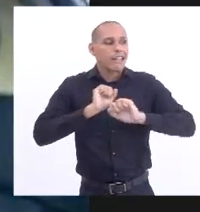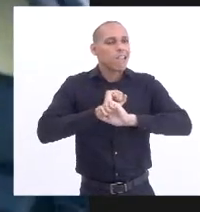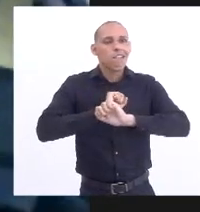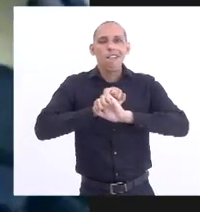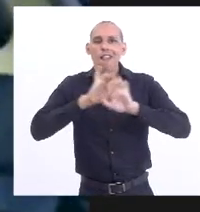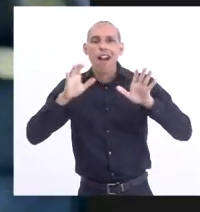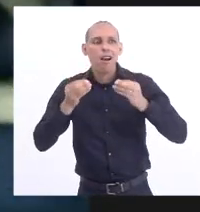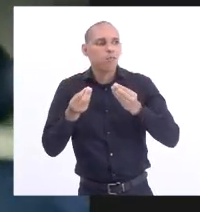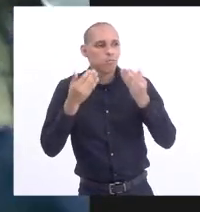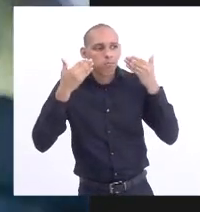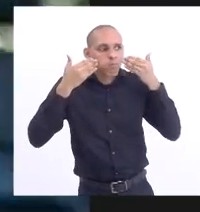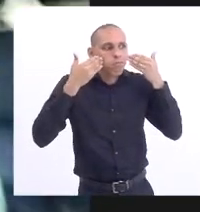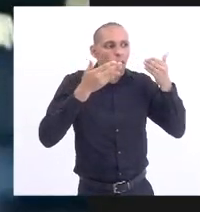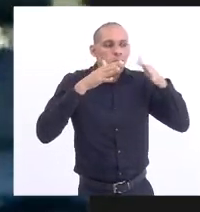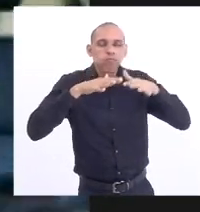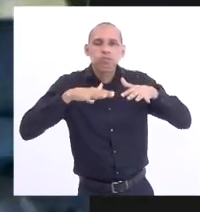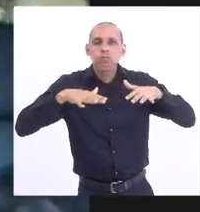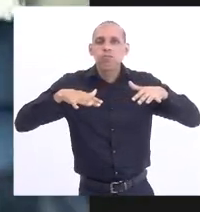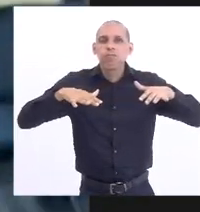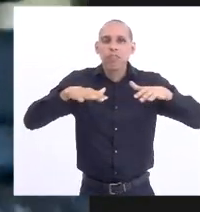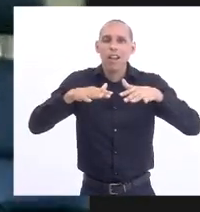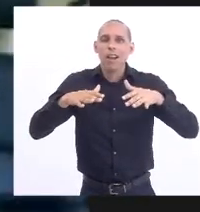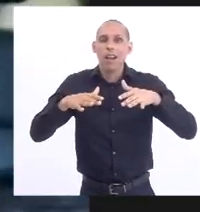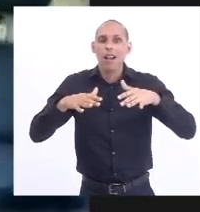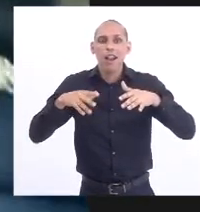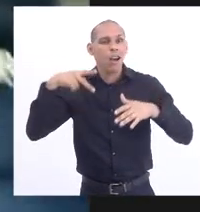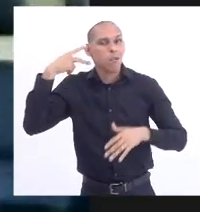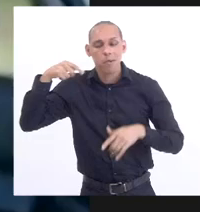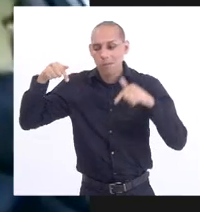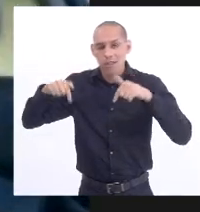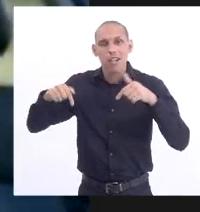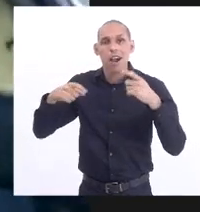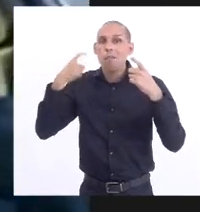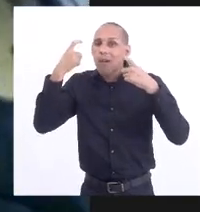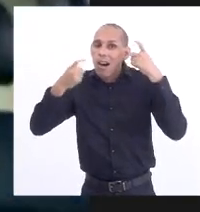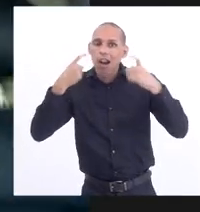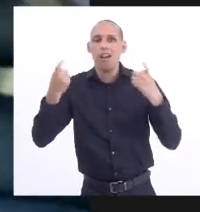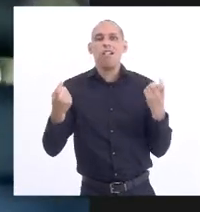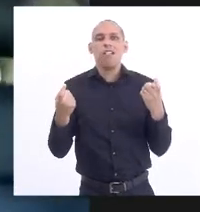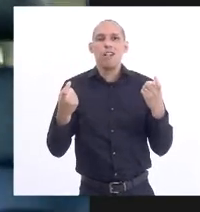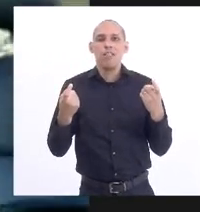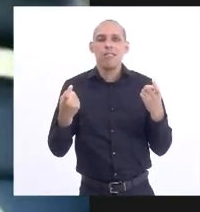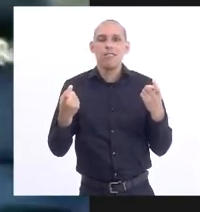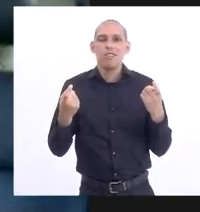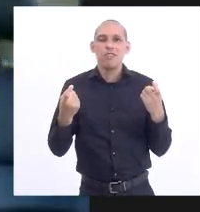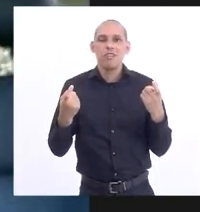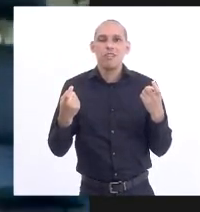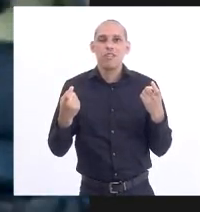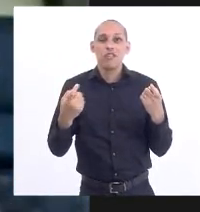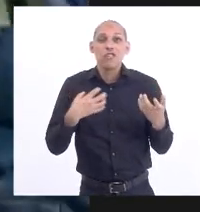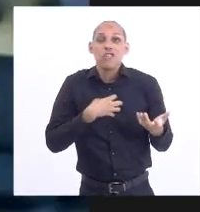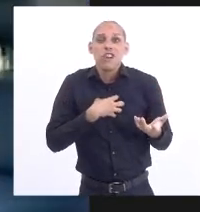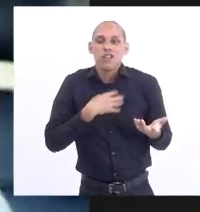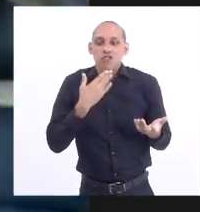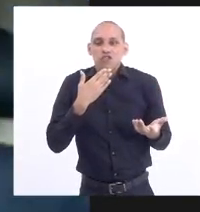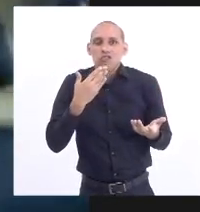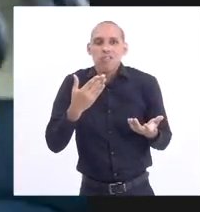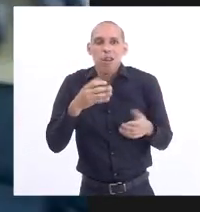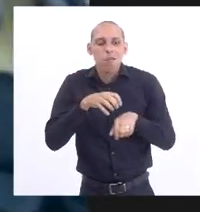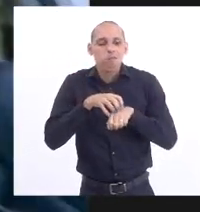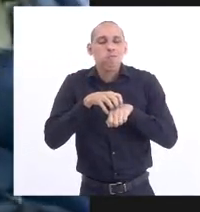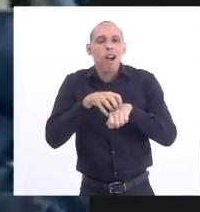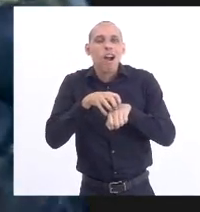para a população que o parlamento está preocupado com o tipo de transporte de massa, que é o transporte de trem, que